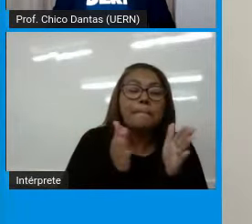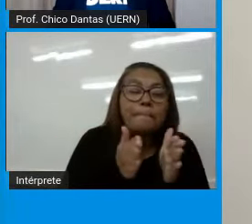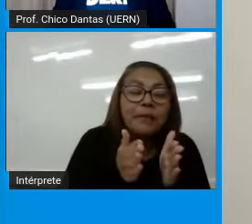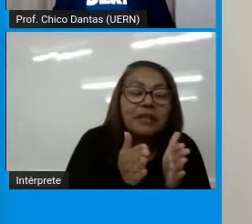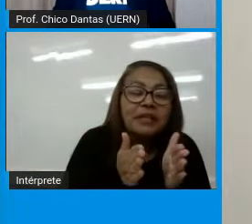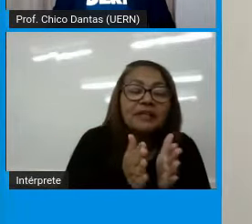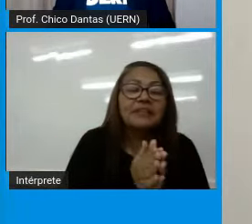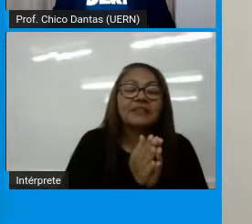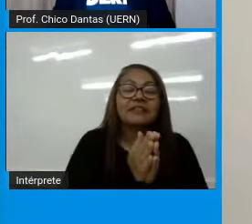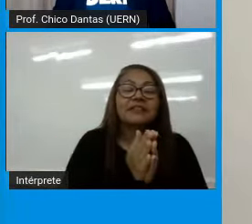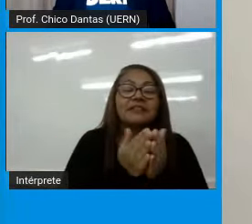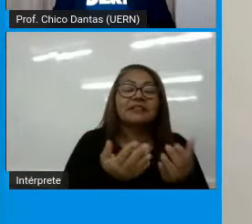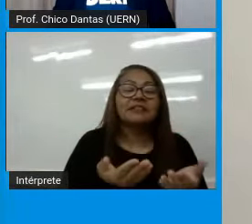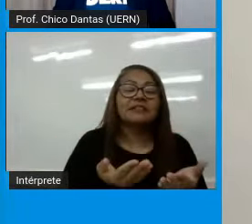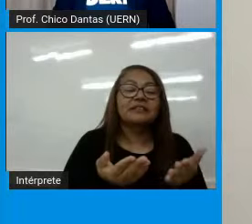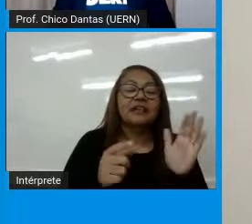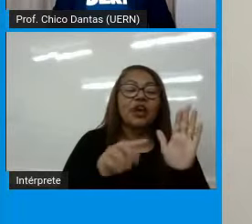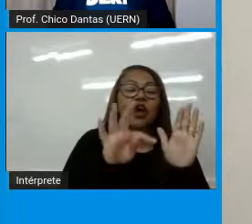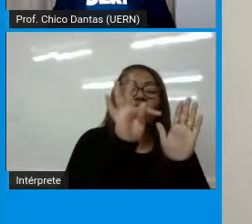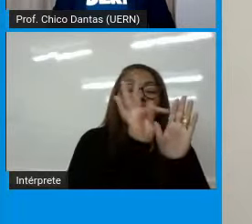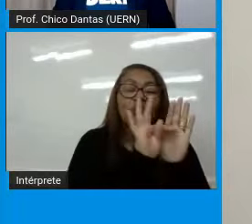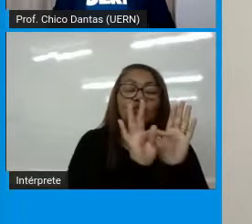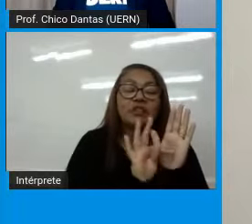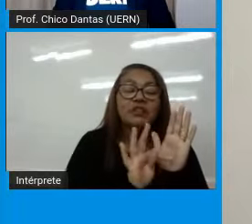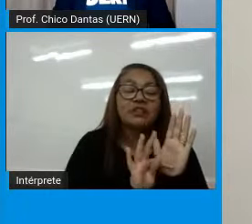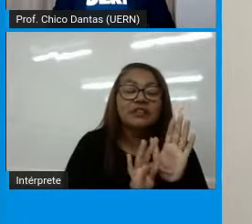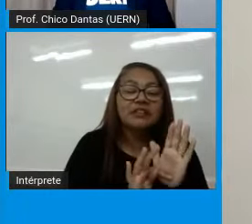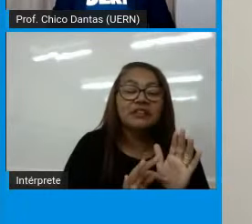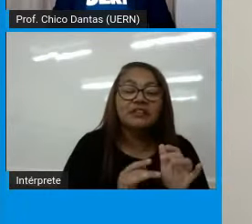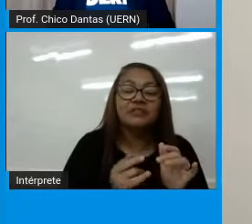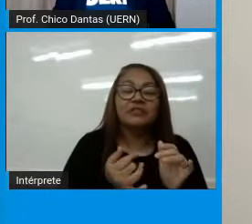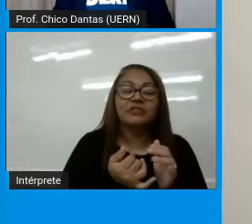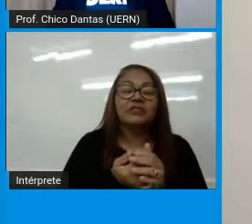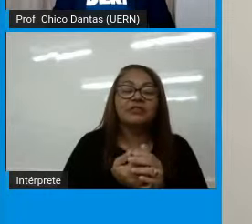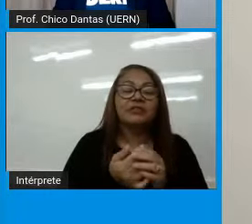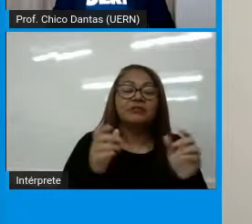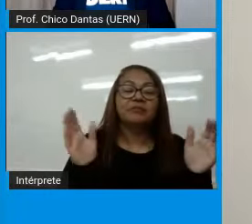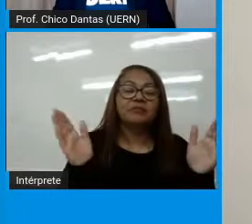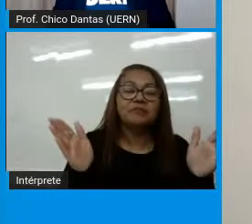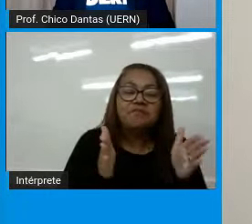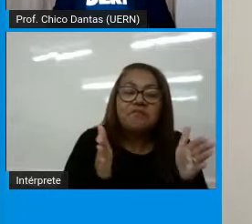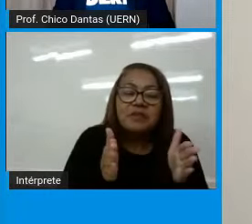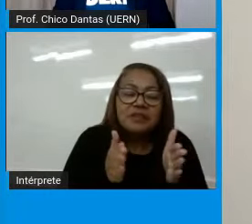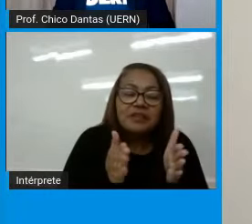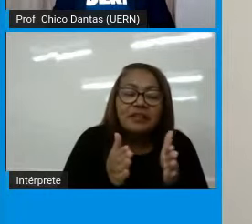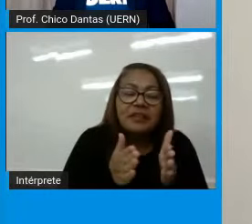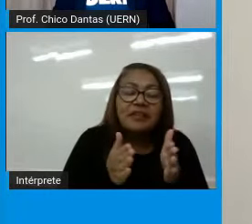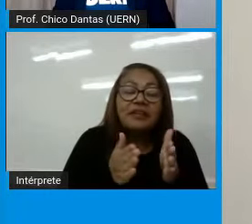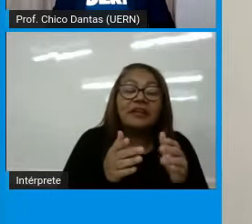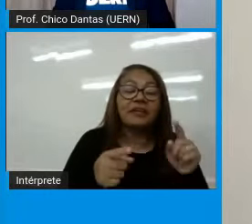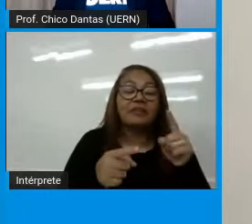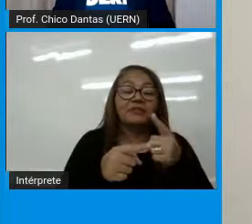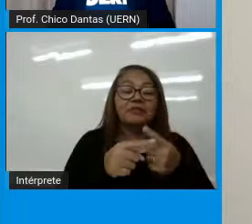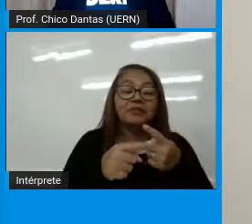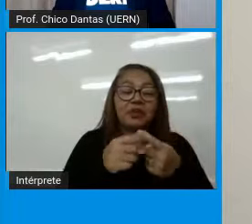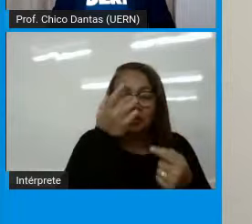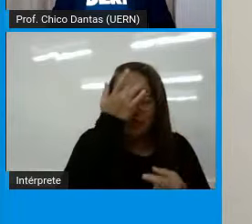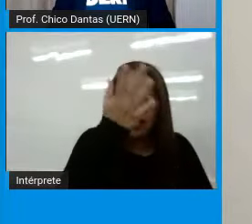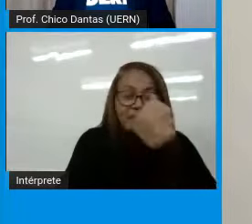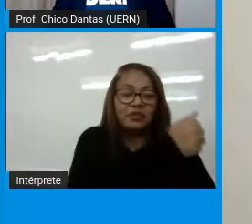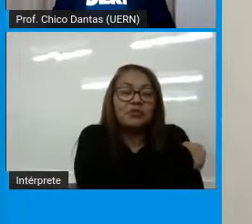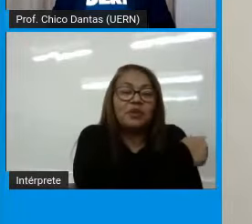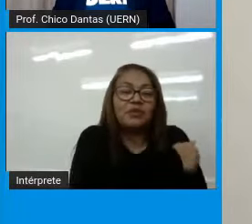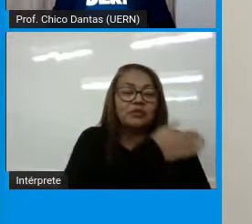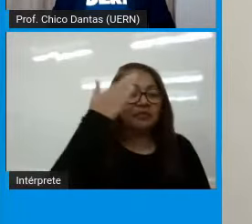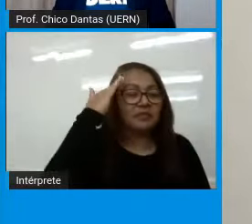fale confortavelmente, dando pausas, quanto para que seu aluno não tenha que voltar ao vídeo porque não entendeu alguma coisa que você tinha para dizer.